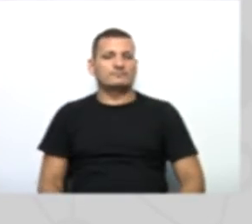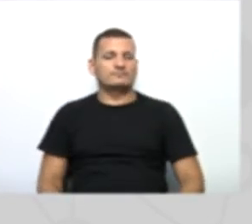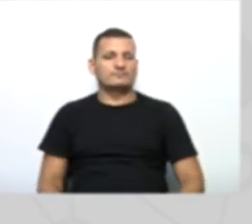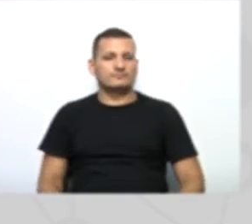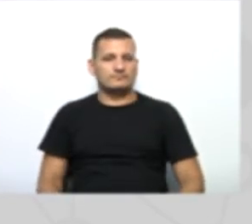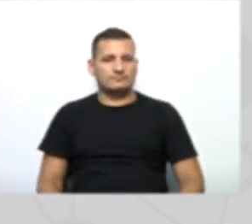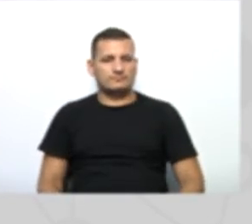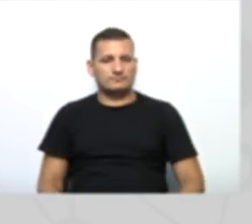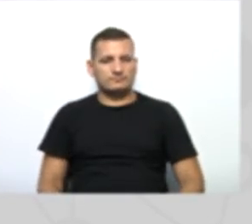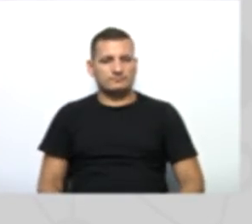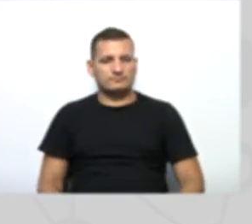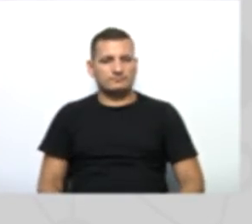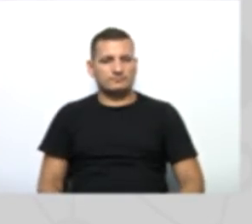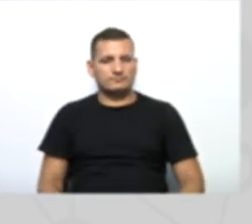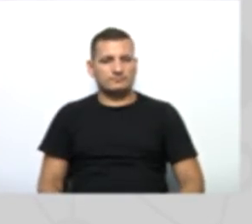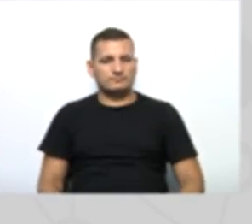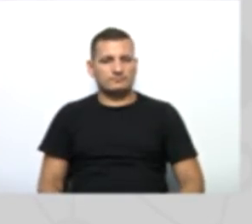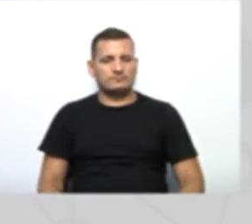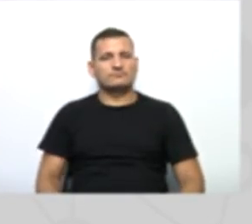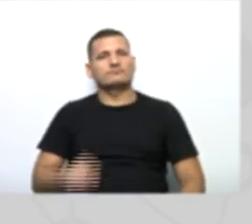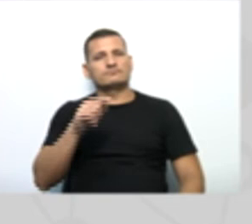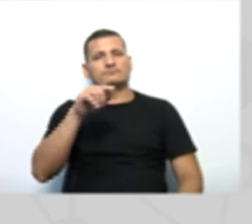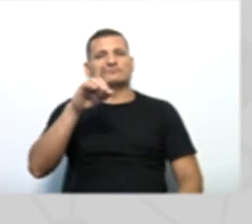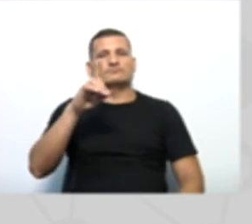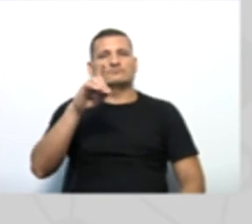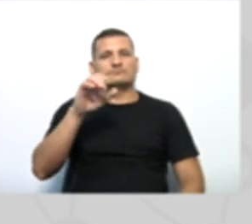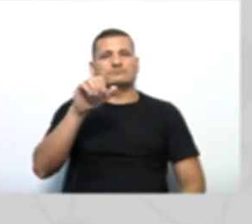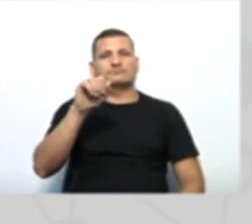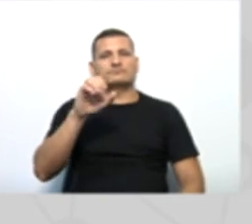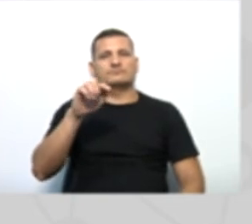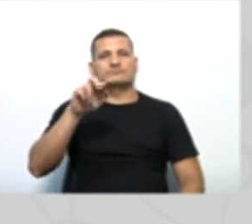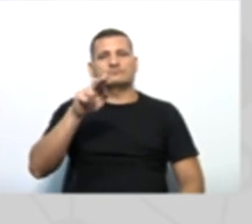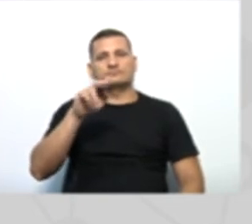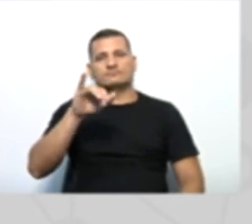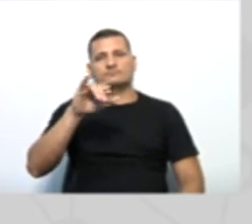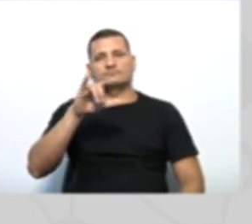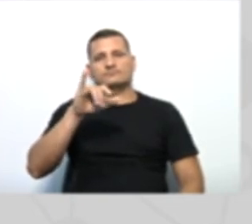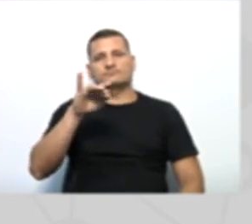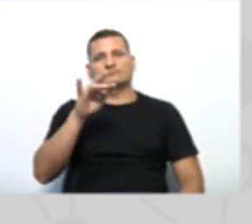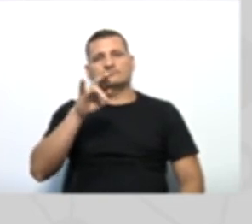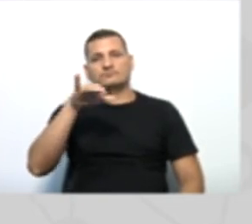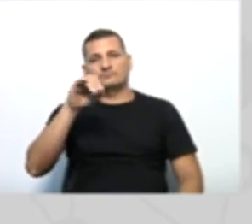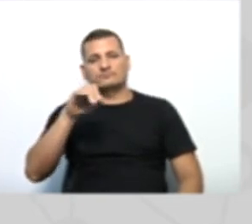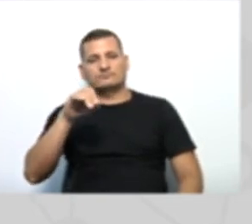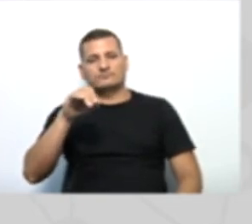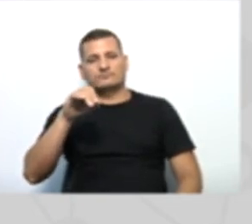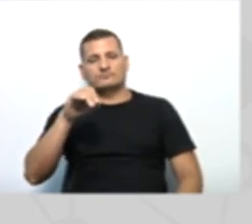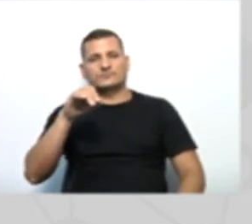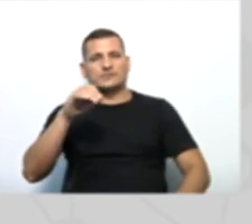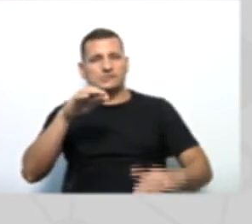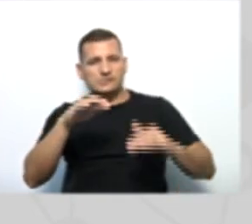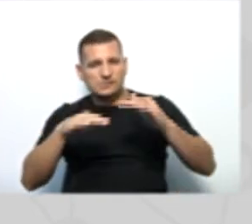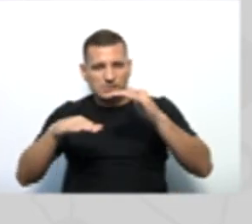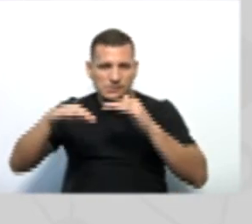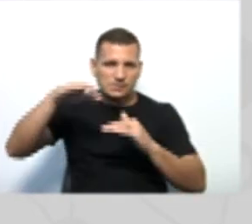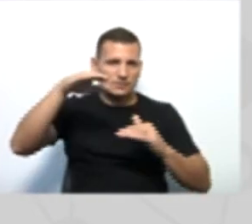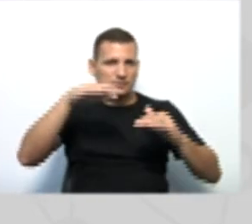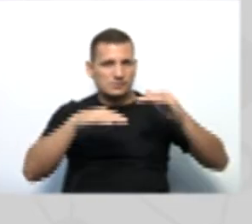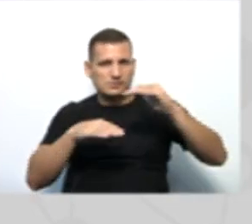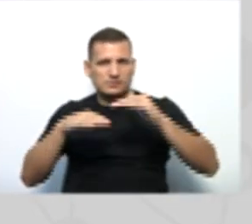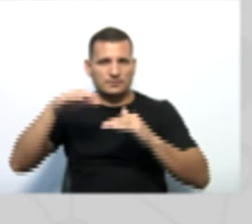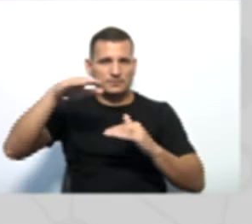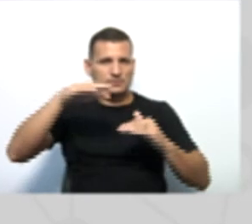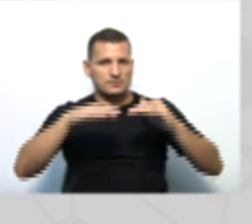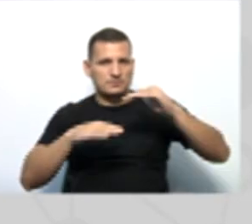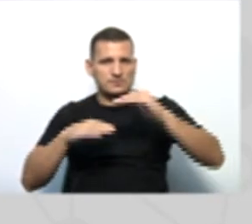errado isso daí? Olha ali, ó, o desequilíbrio, né, ó, entre as necessidades ambientais. E nós devemos até relembrar a vocês, meus